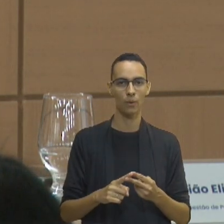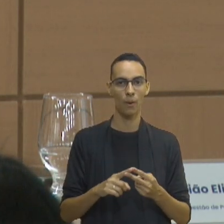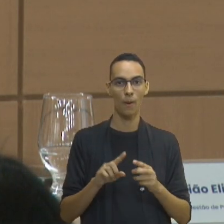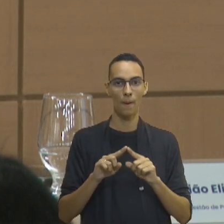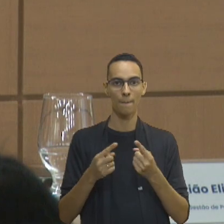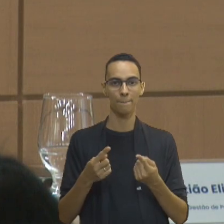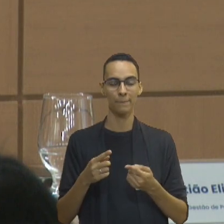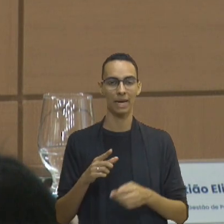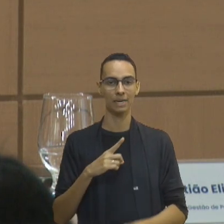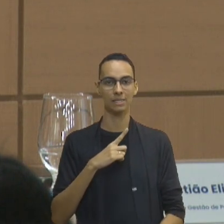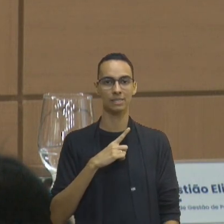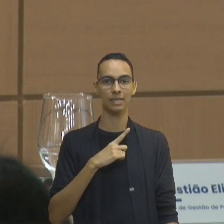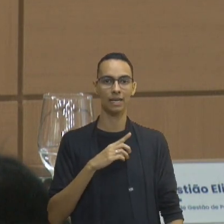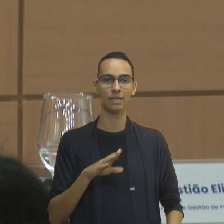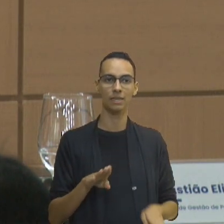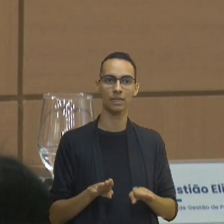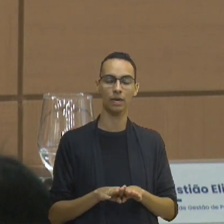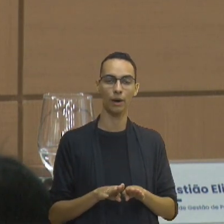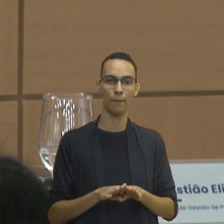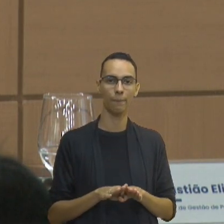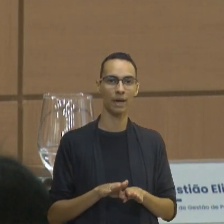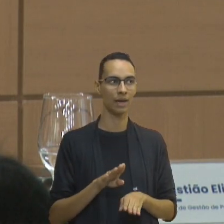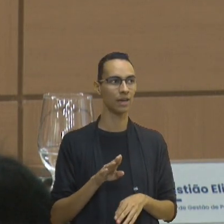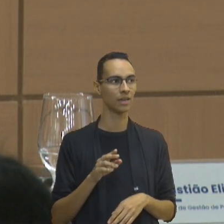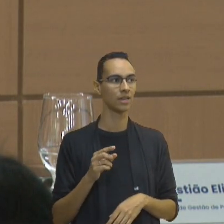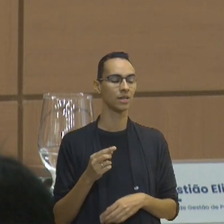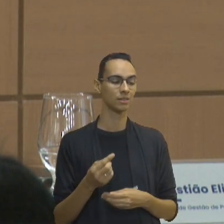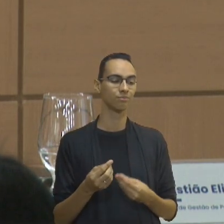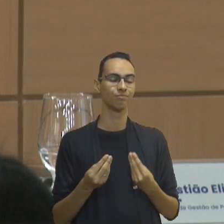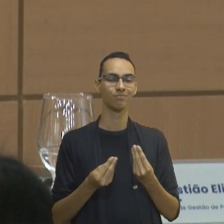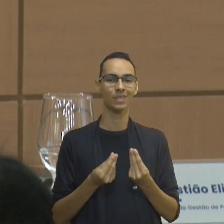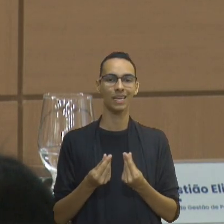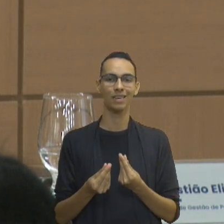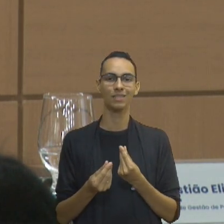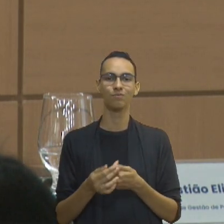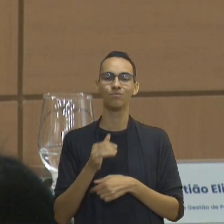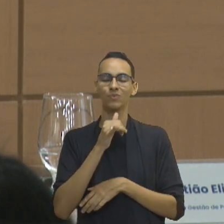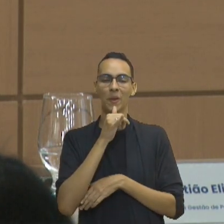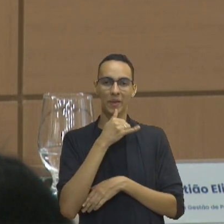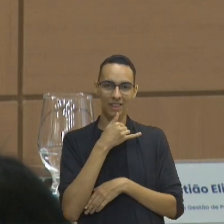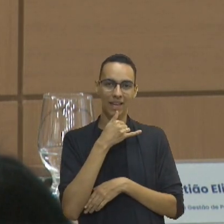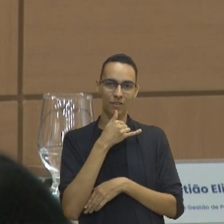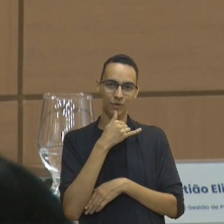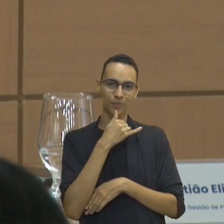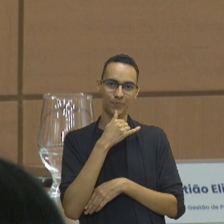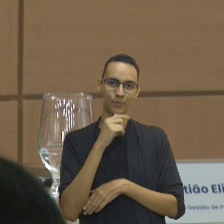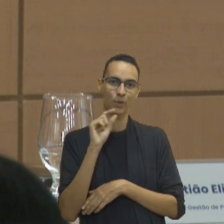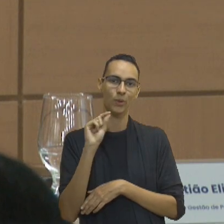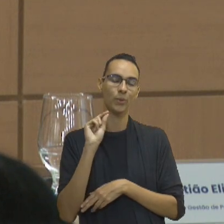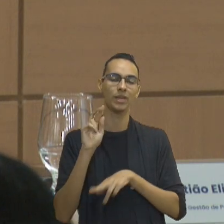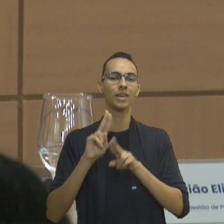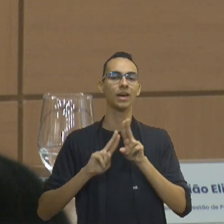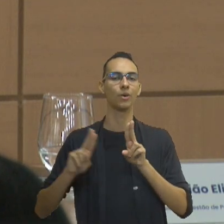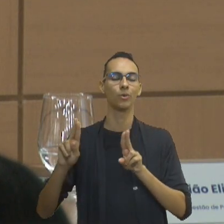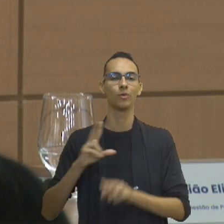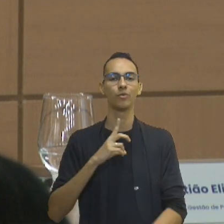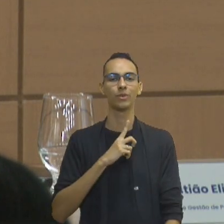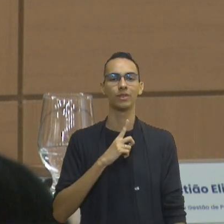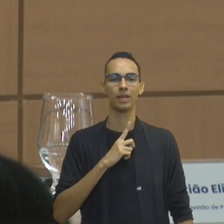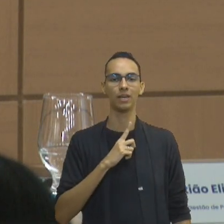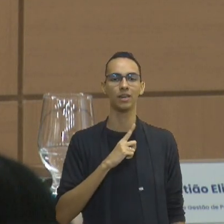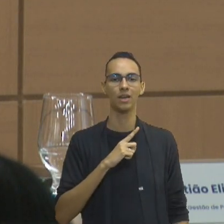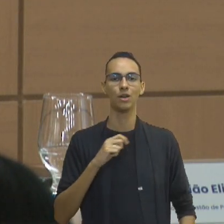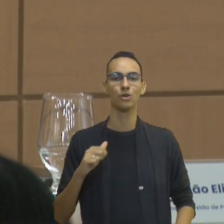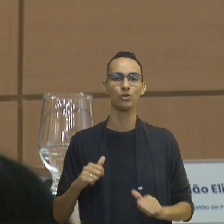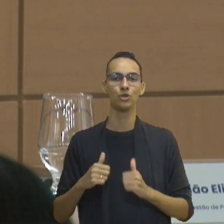também, de maneira muito lamentável, aquilo que a universidade tem, certo, de